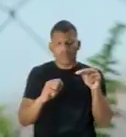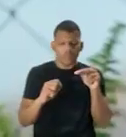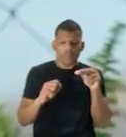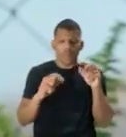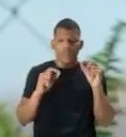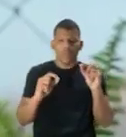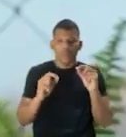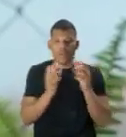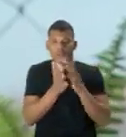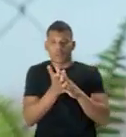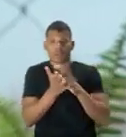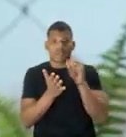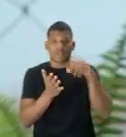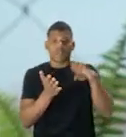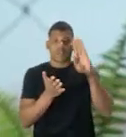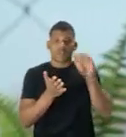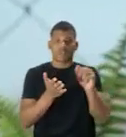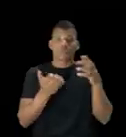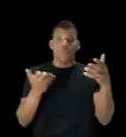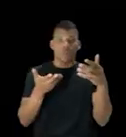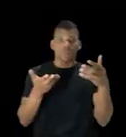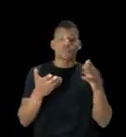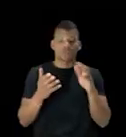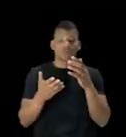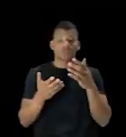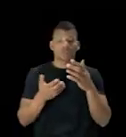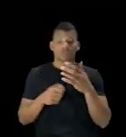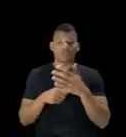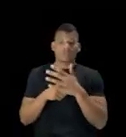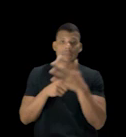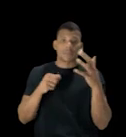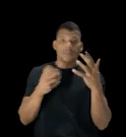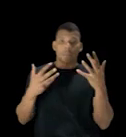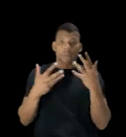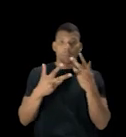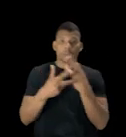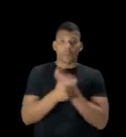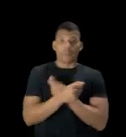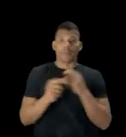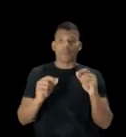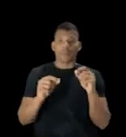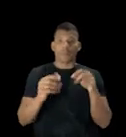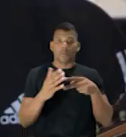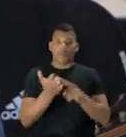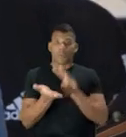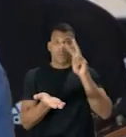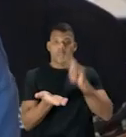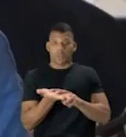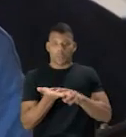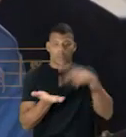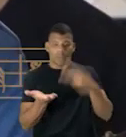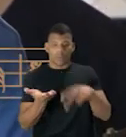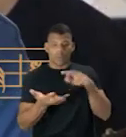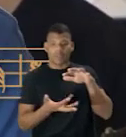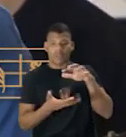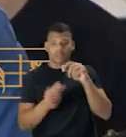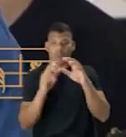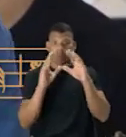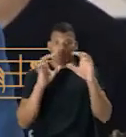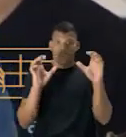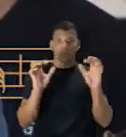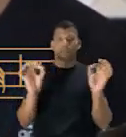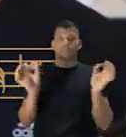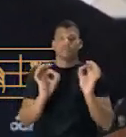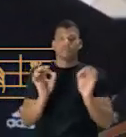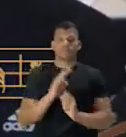corrente. Veja você, que se o samba hoje tem clube, não tem mais quem o